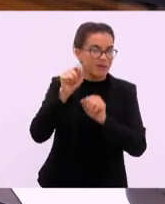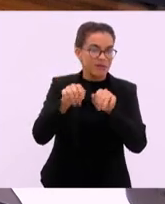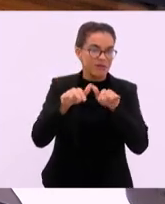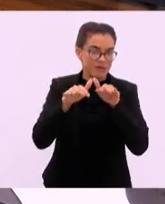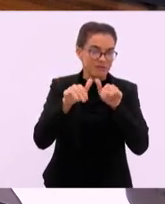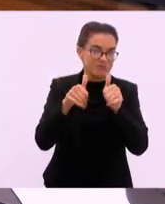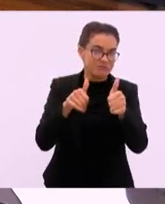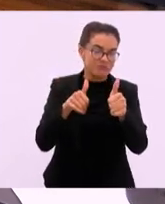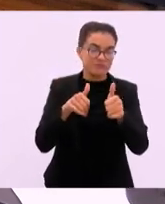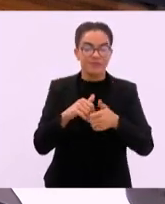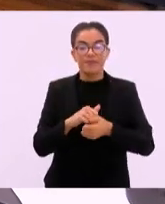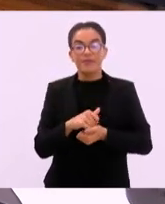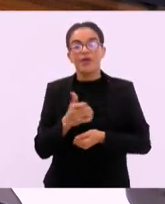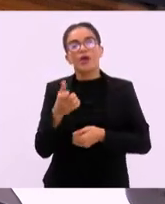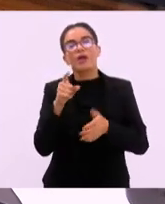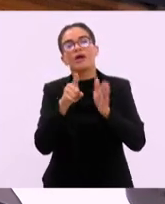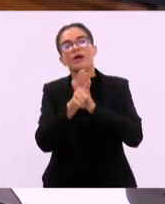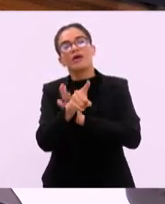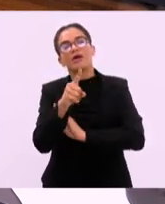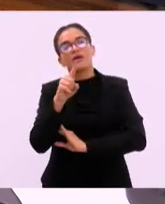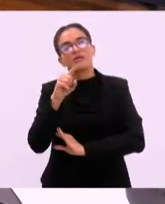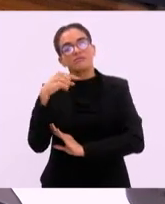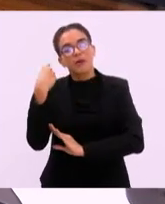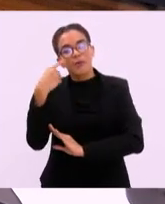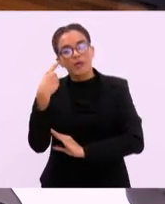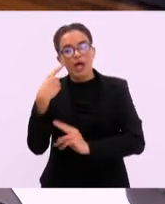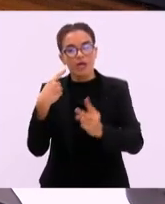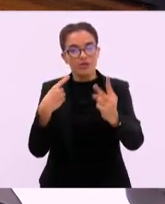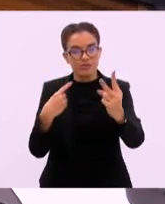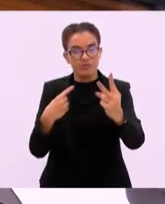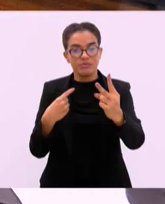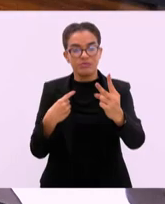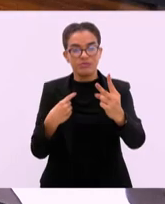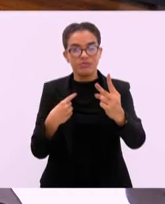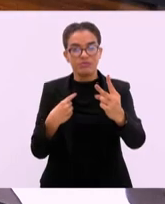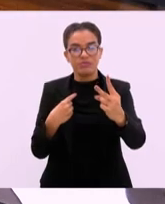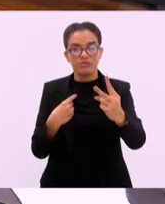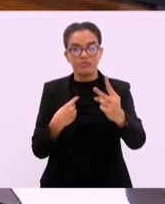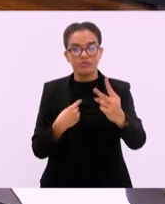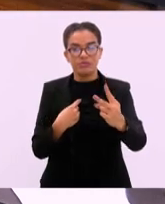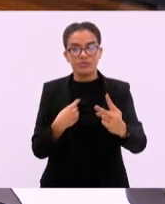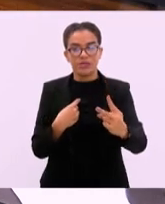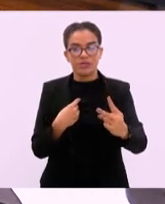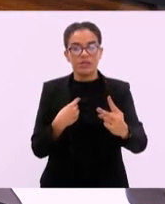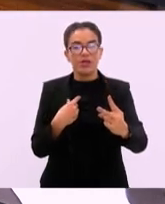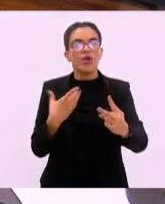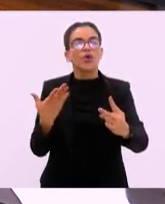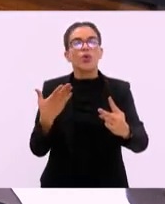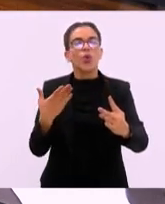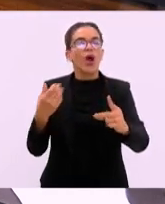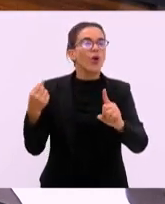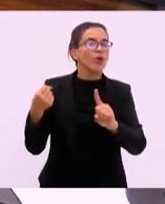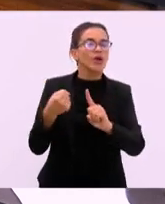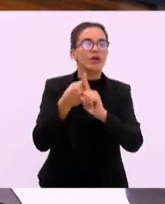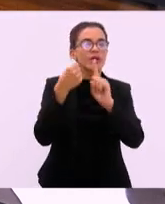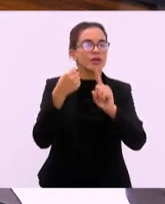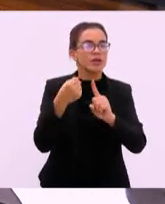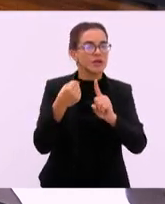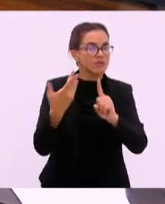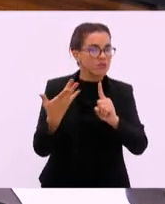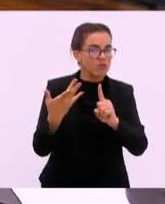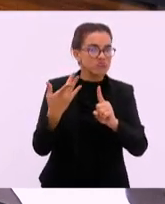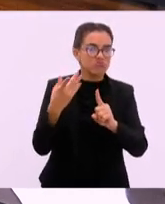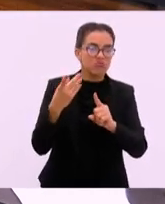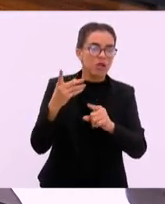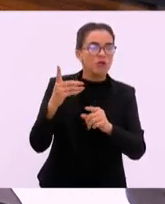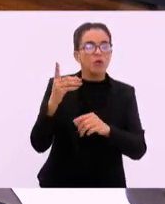Eu queria fazer um questionamento para o doutor Serginho e para o Luiz Paulo, que é o seguinte. Qual é o impacto disso no plano de recuperação